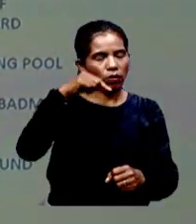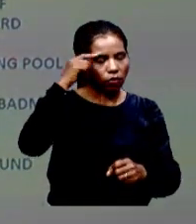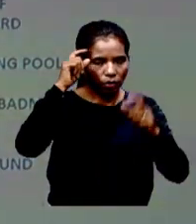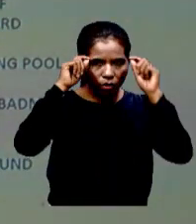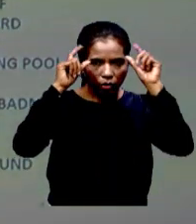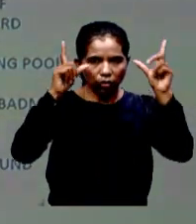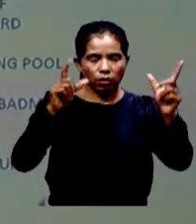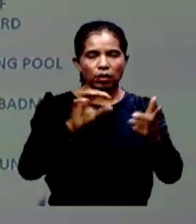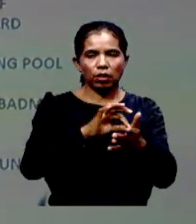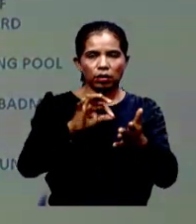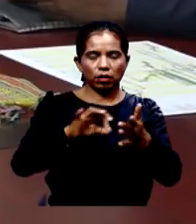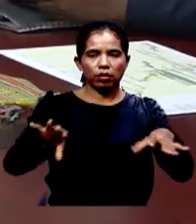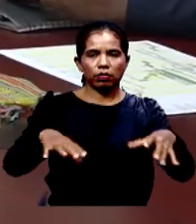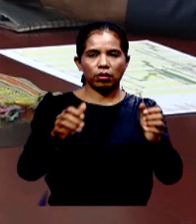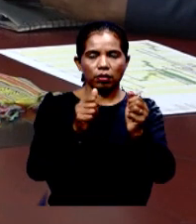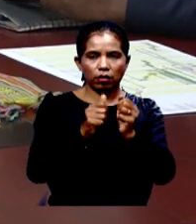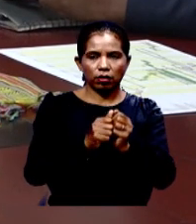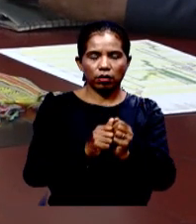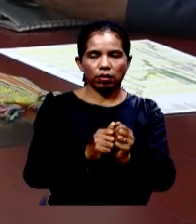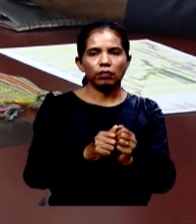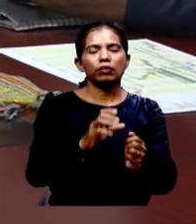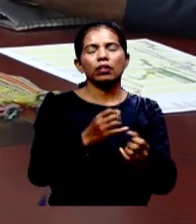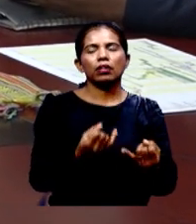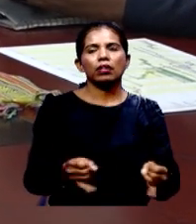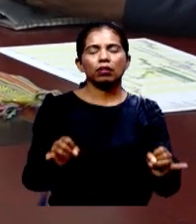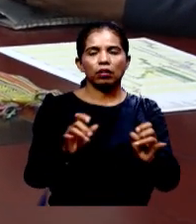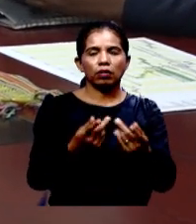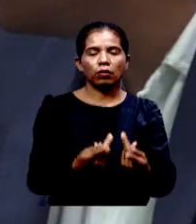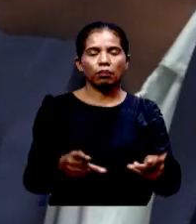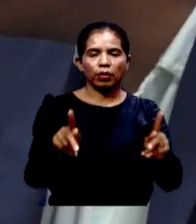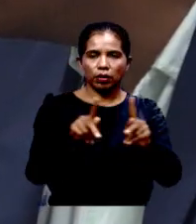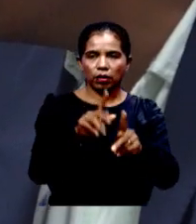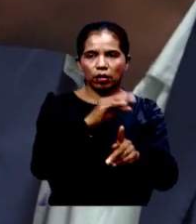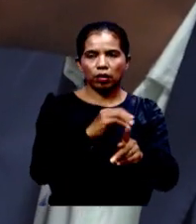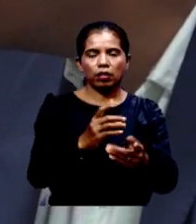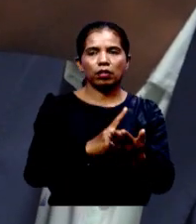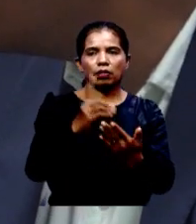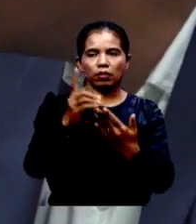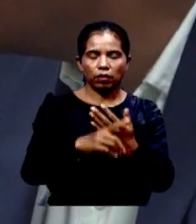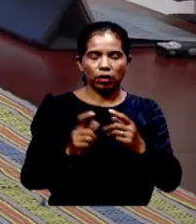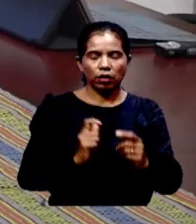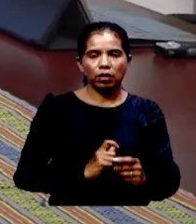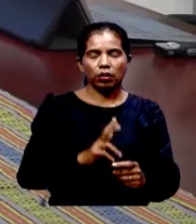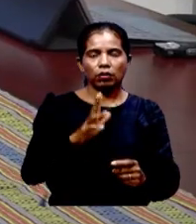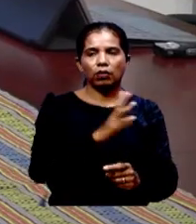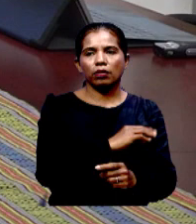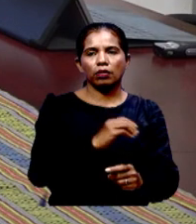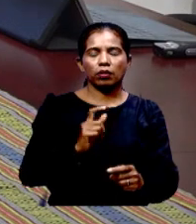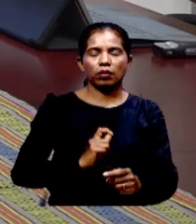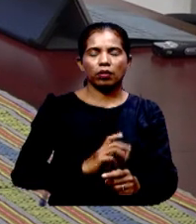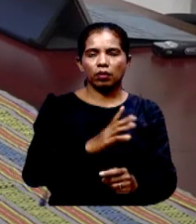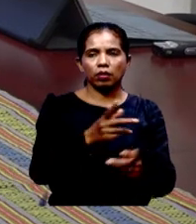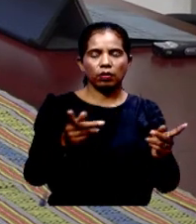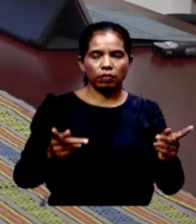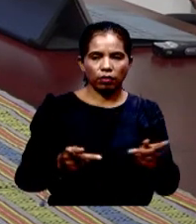Leste assina acordo a empresa Pelican Paradise ato sira bele desenvolve entre área Tacitolo Hotibar hanesan fatin